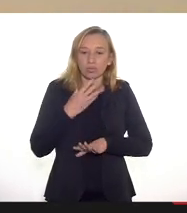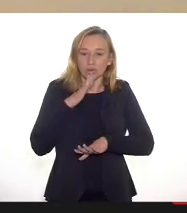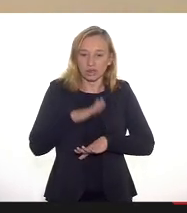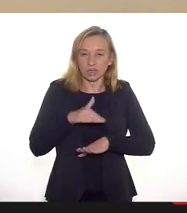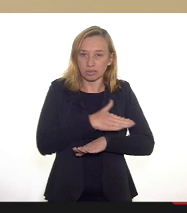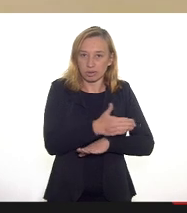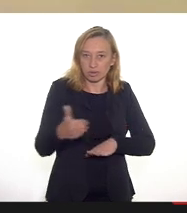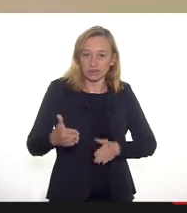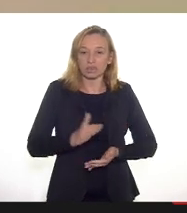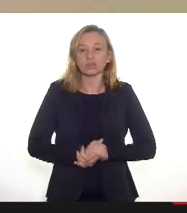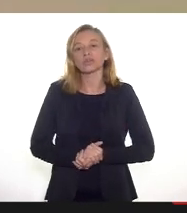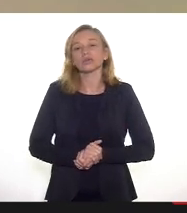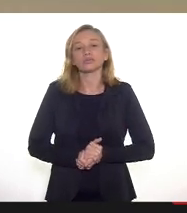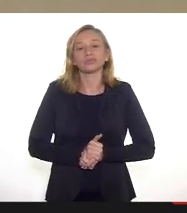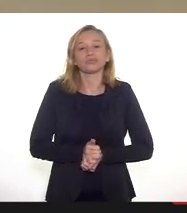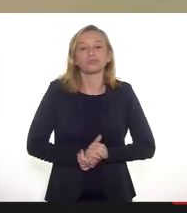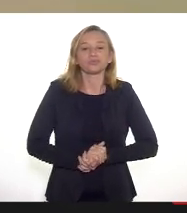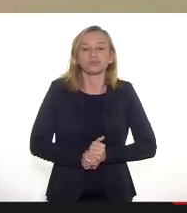para todos.